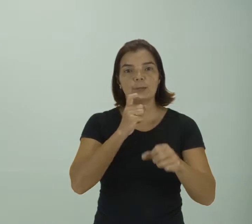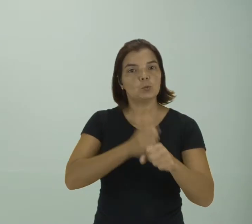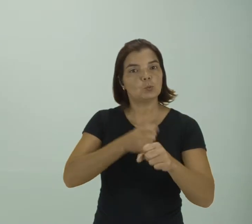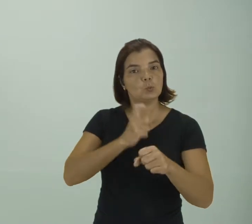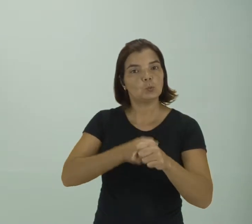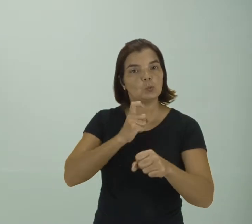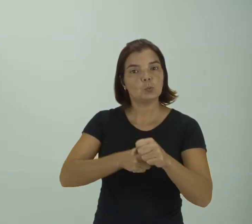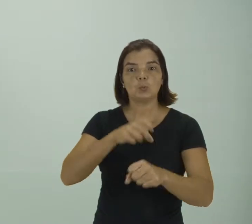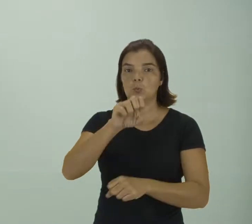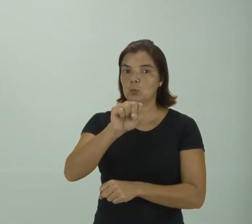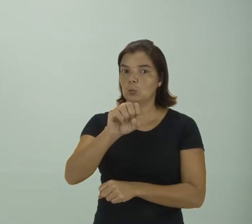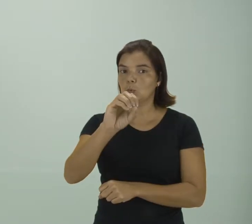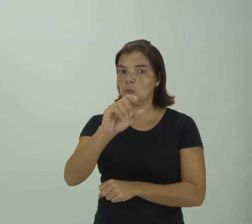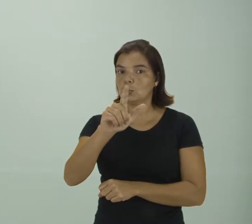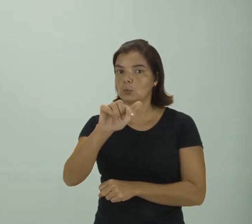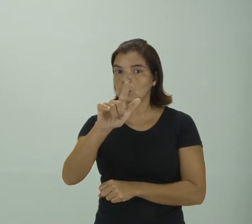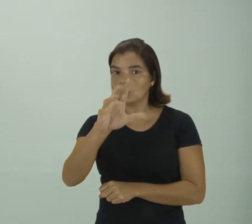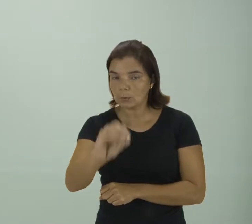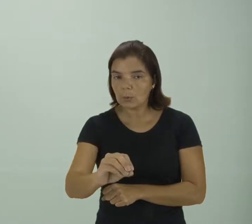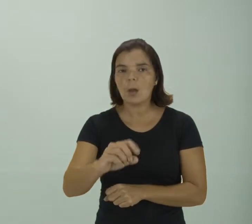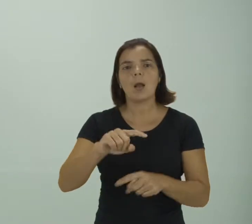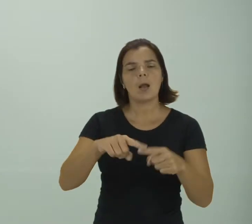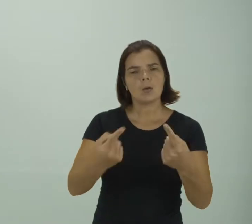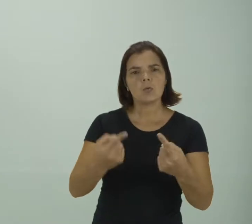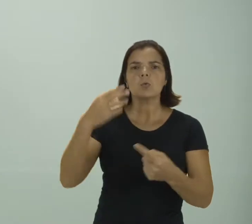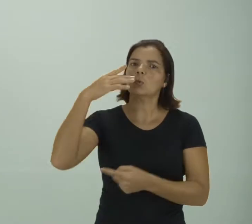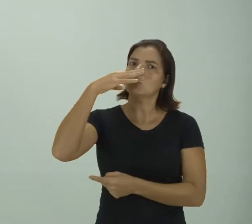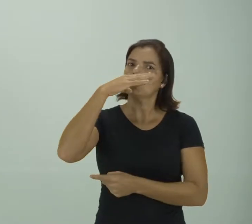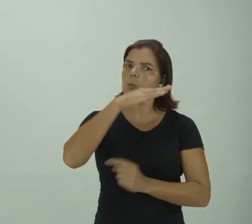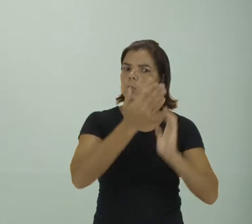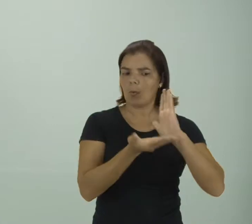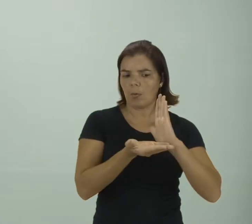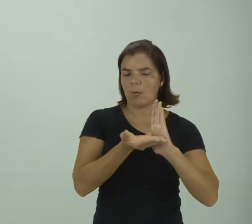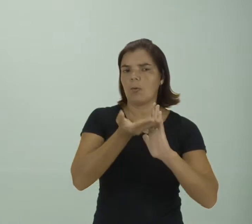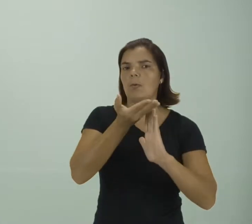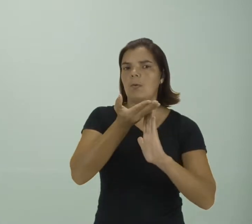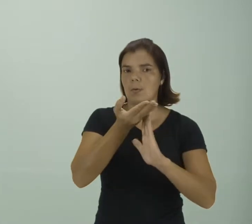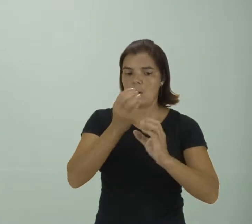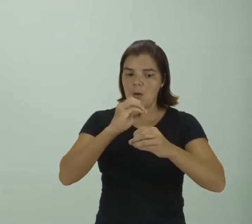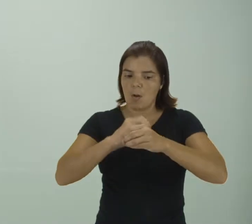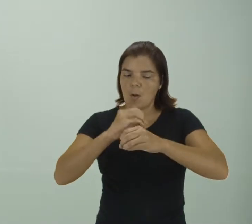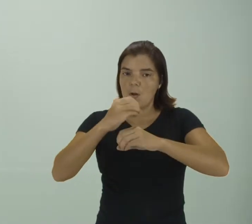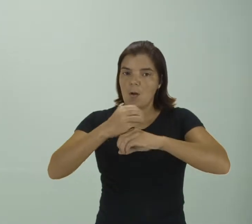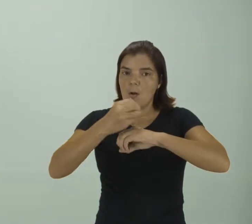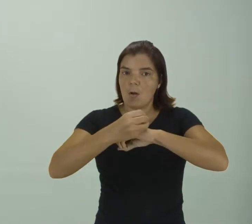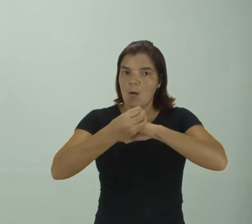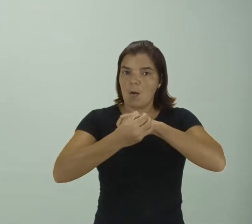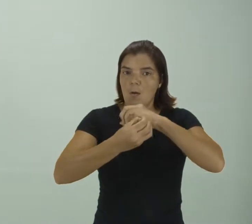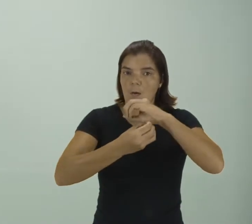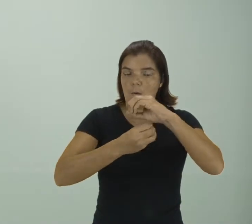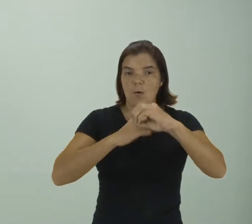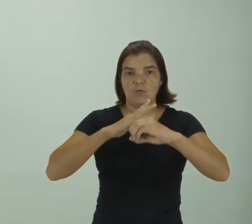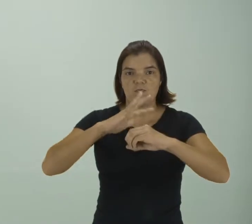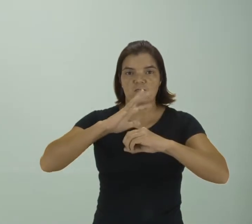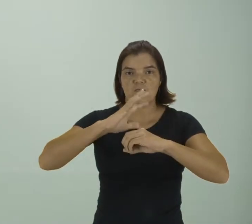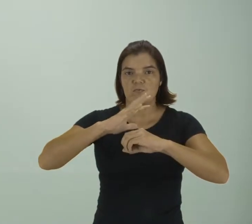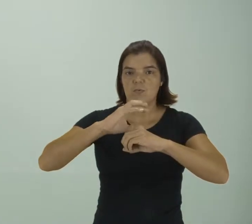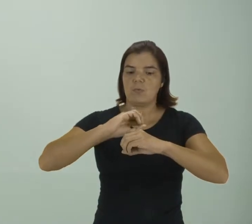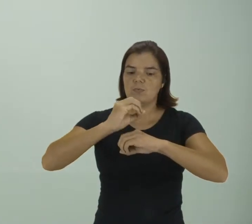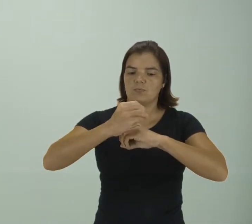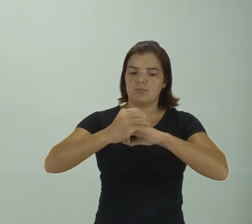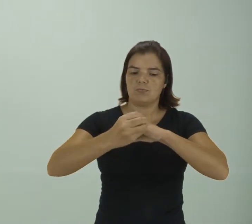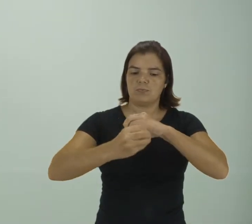sólidos, né? E aí, quando essa temperatura aumenta, as moléculas passam a vibrar com uma maior